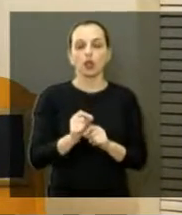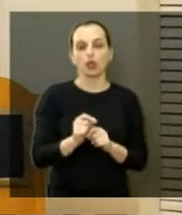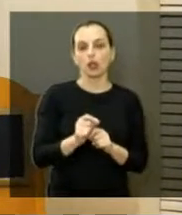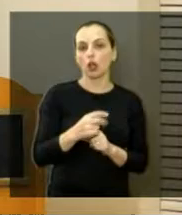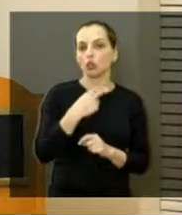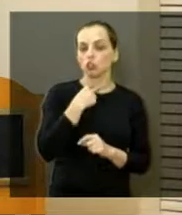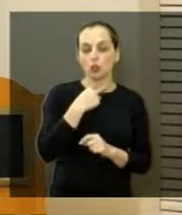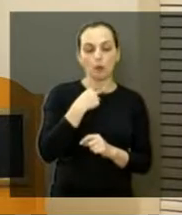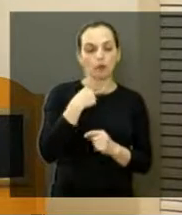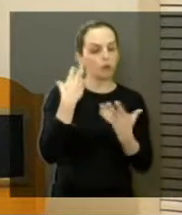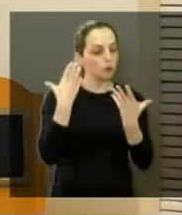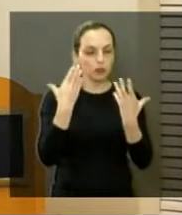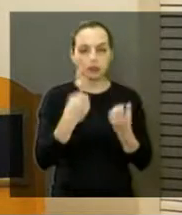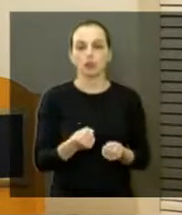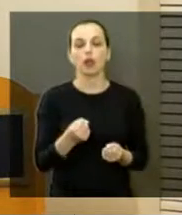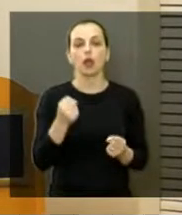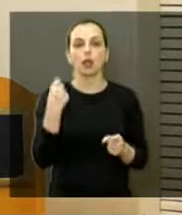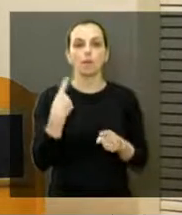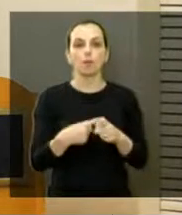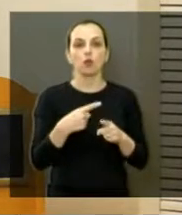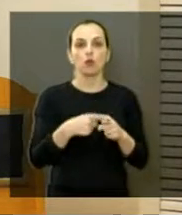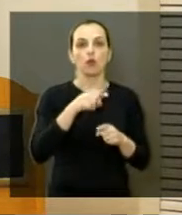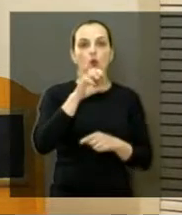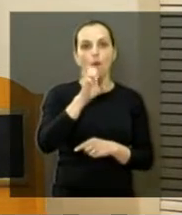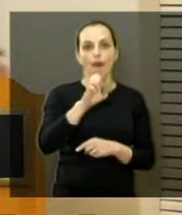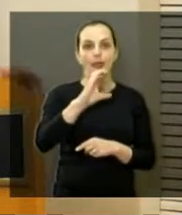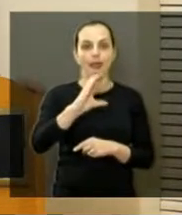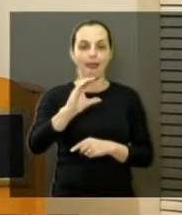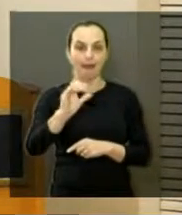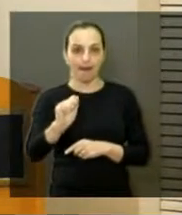menor e adolescente está sendo abafado.